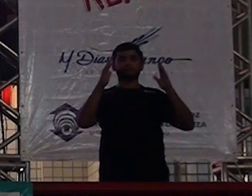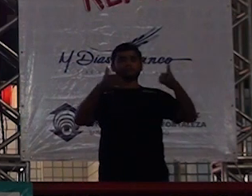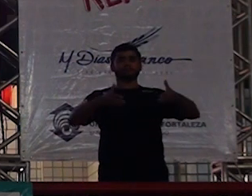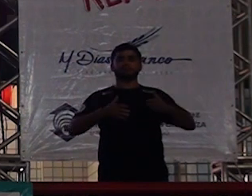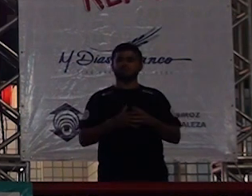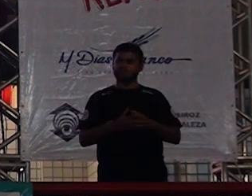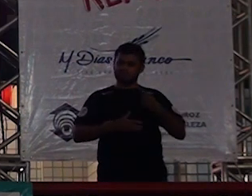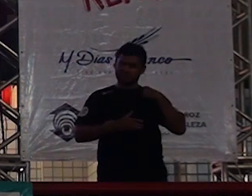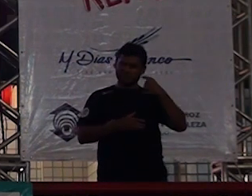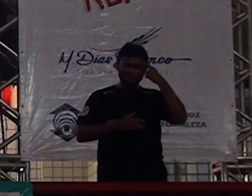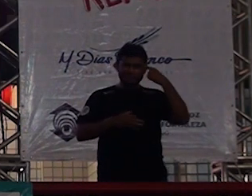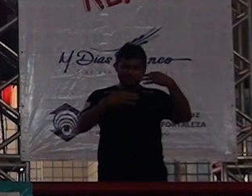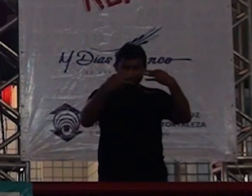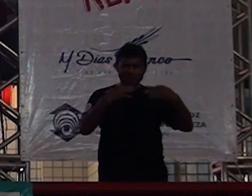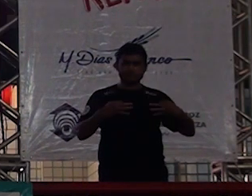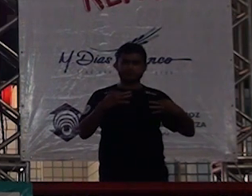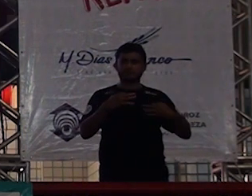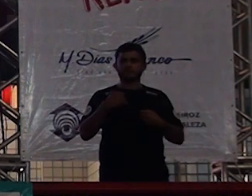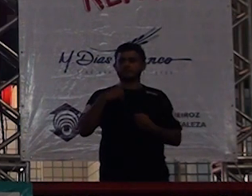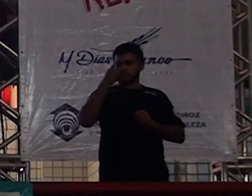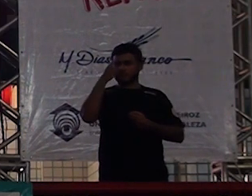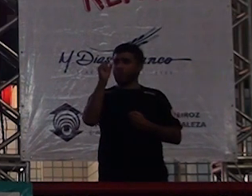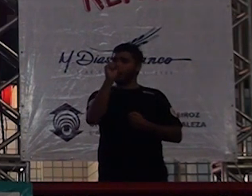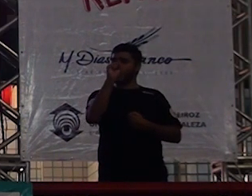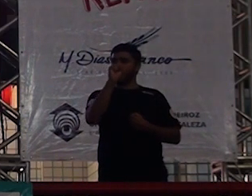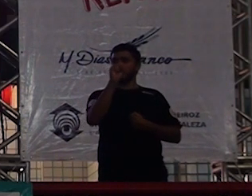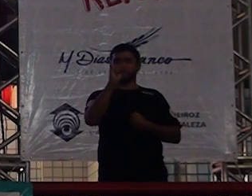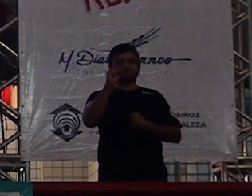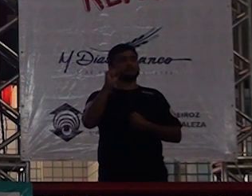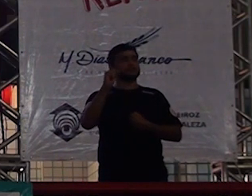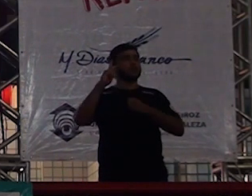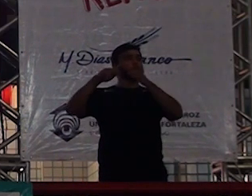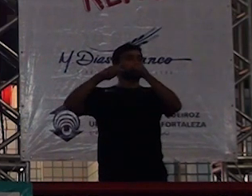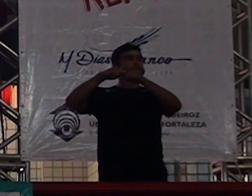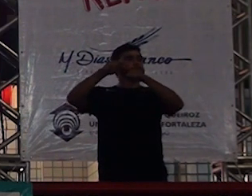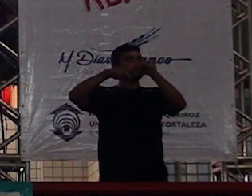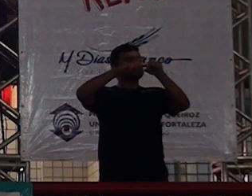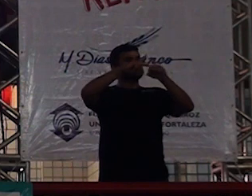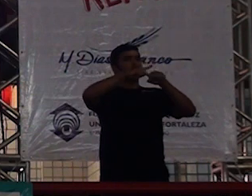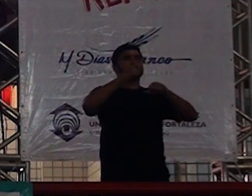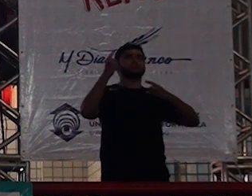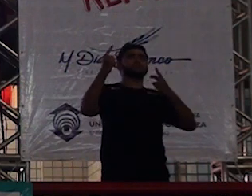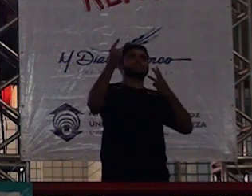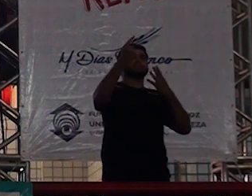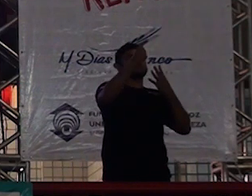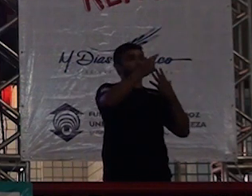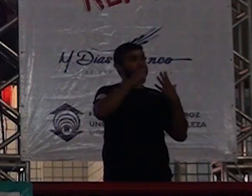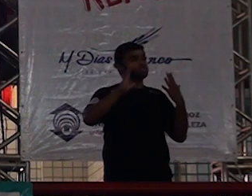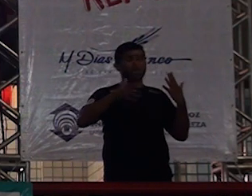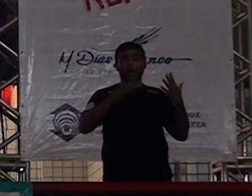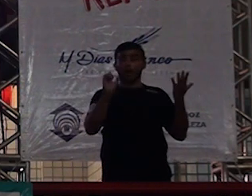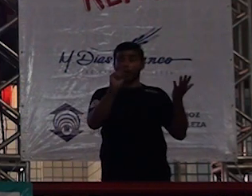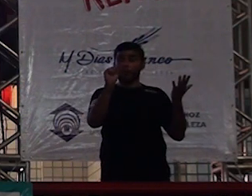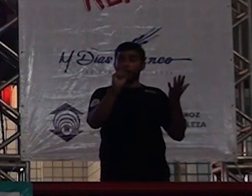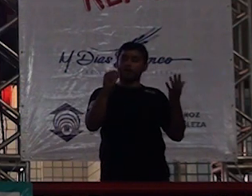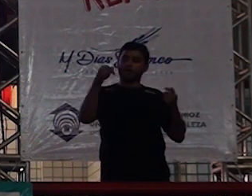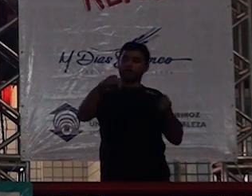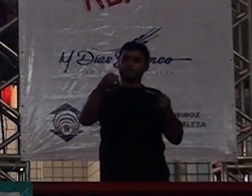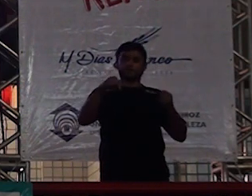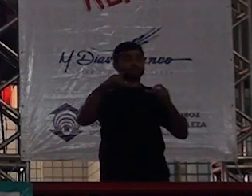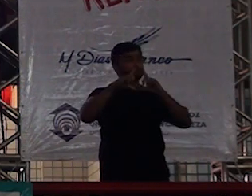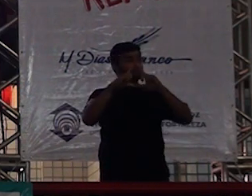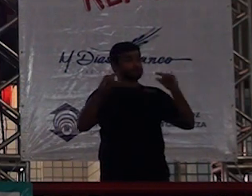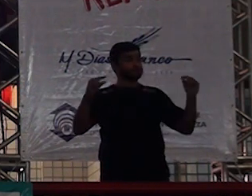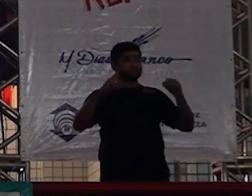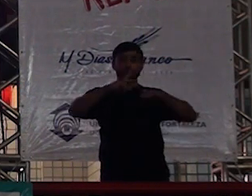não sabia nem que tinha acontecido 7, imagine 8. Pois foi a 8ª vez que teve um Fórum Mundial da Água em nosso país, em